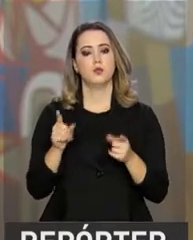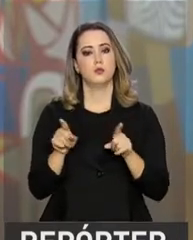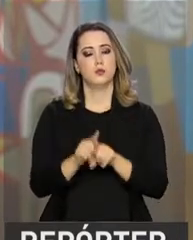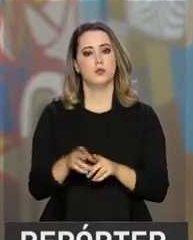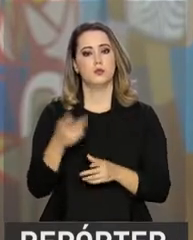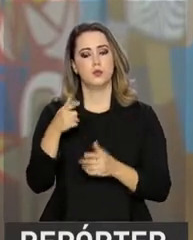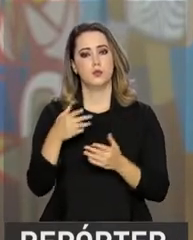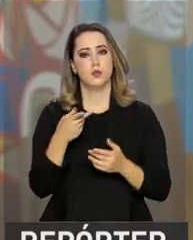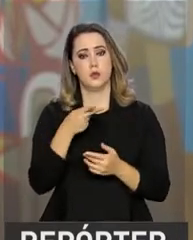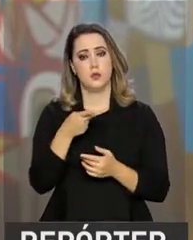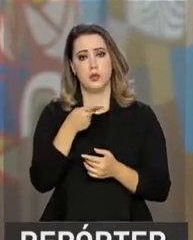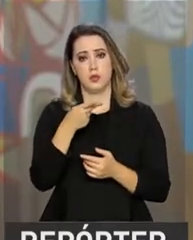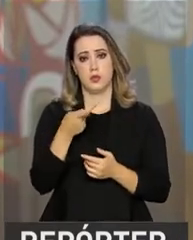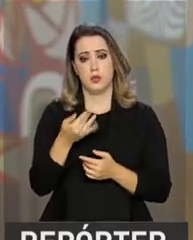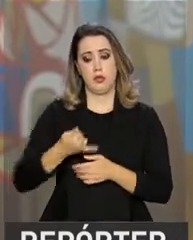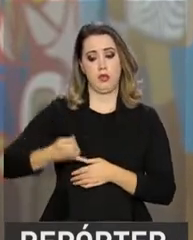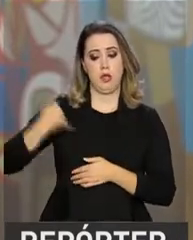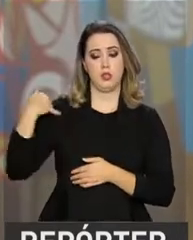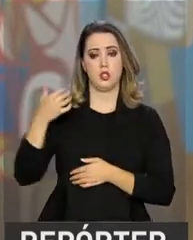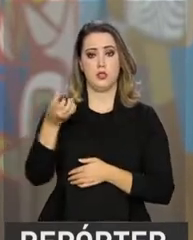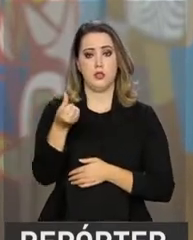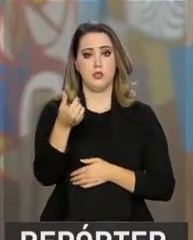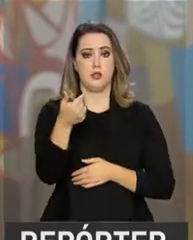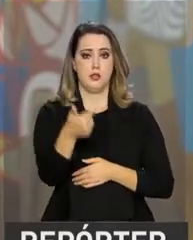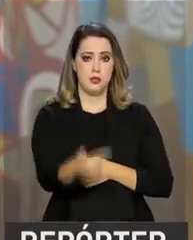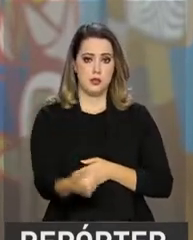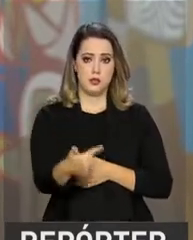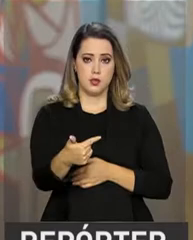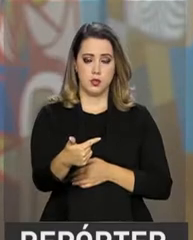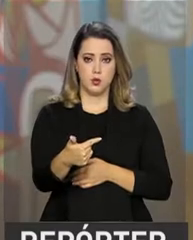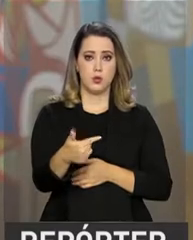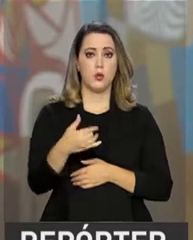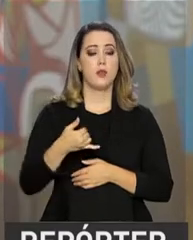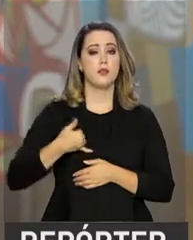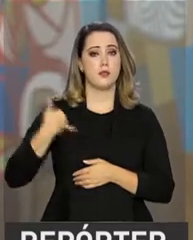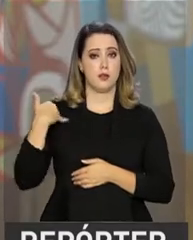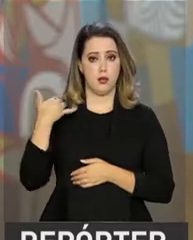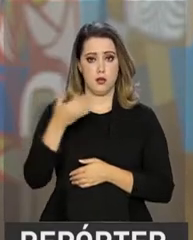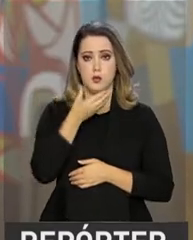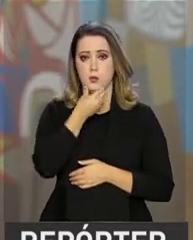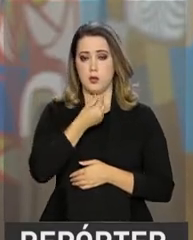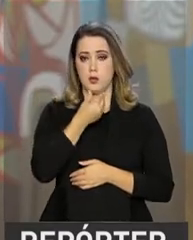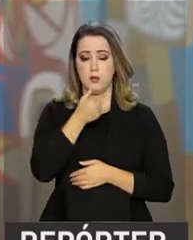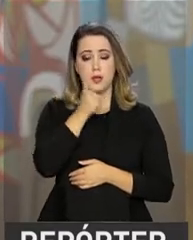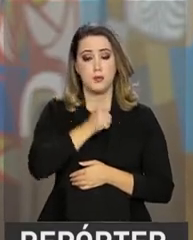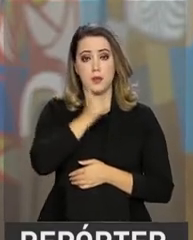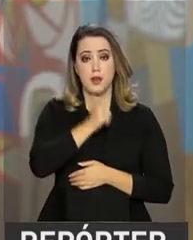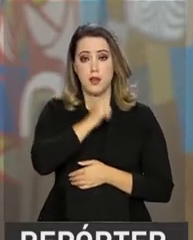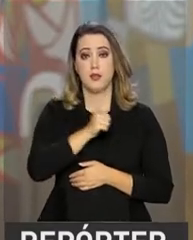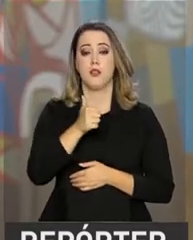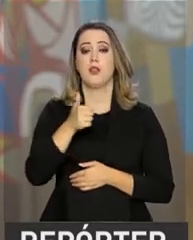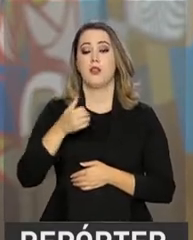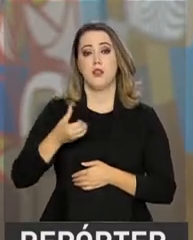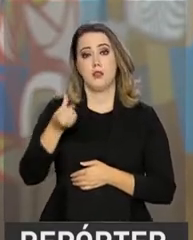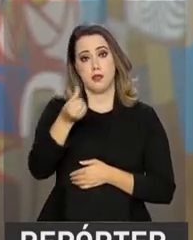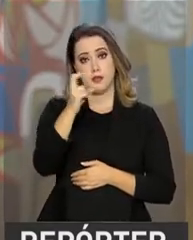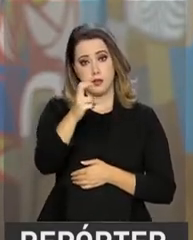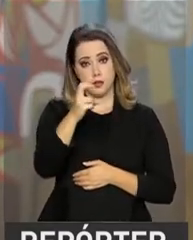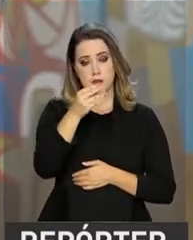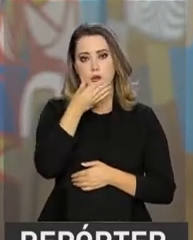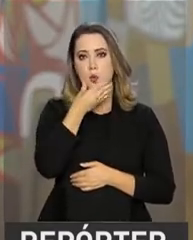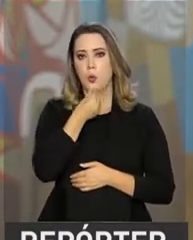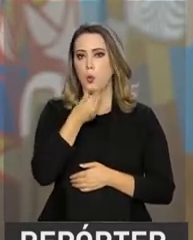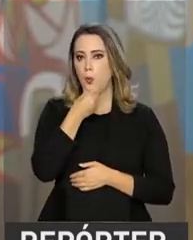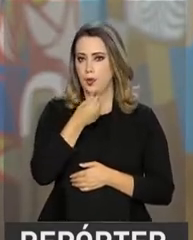que fixa em 62 anos a idade mínima de aposentadoria para as mulheres e 65 para os homens além